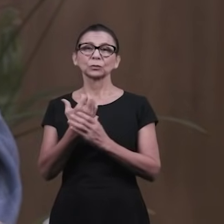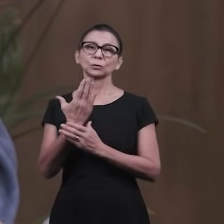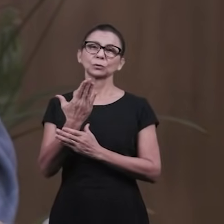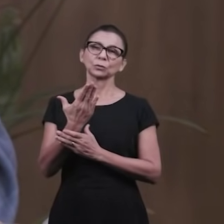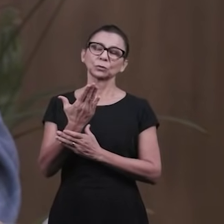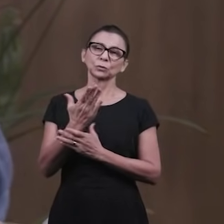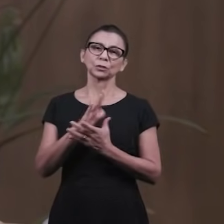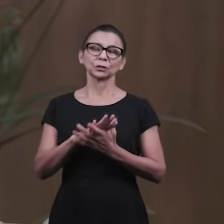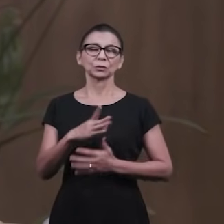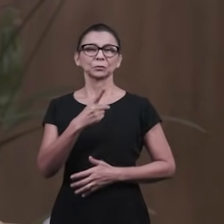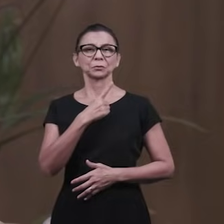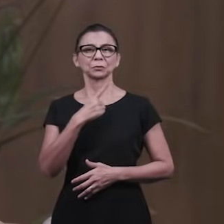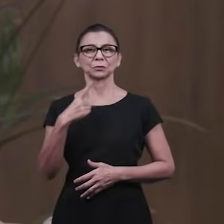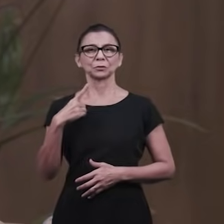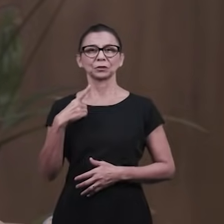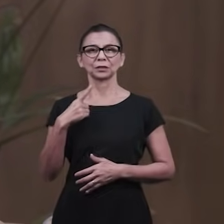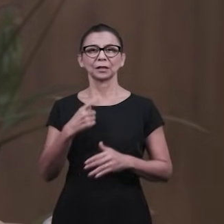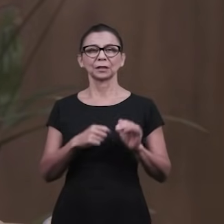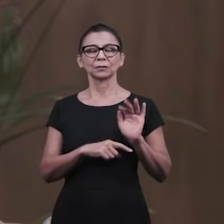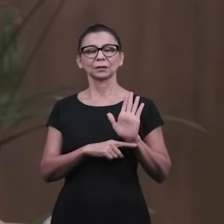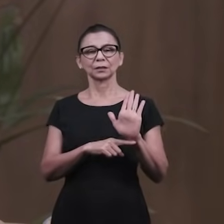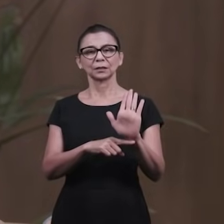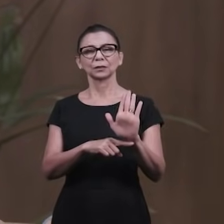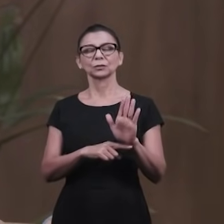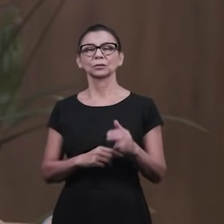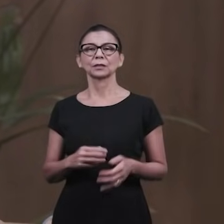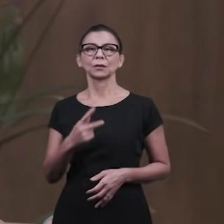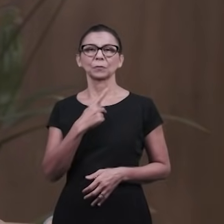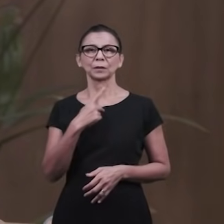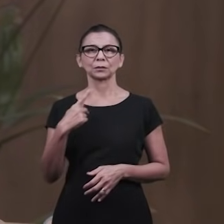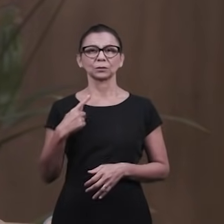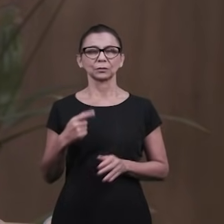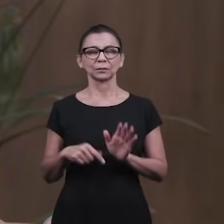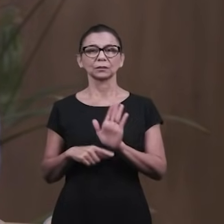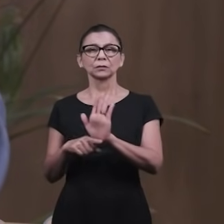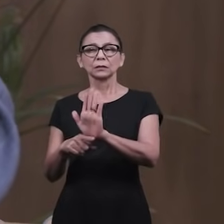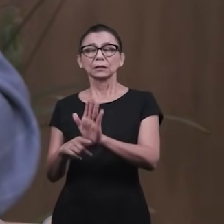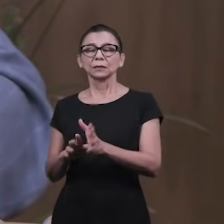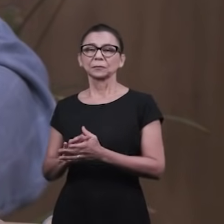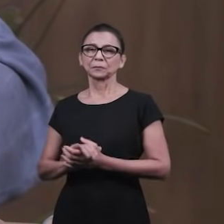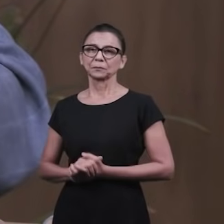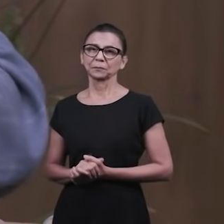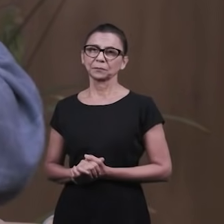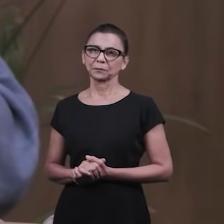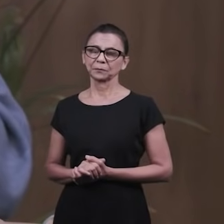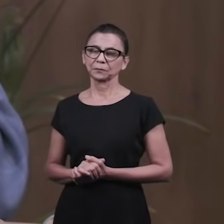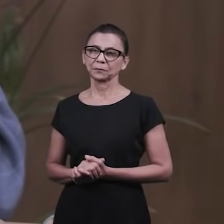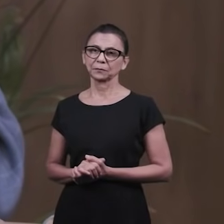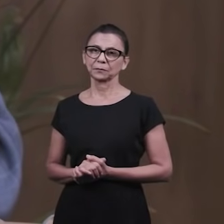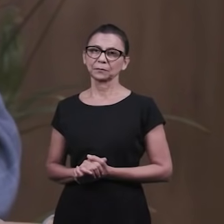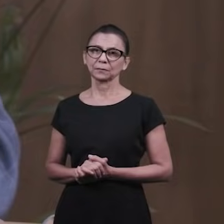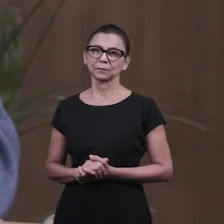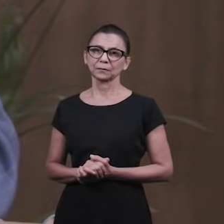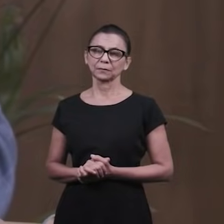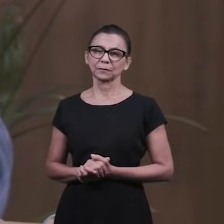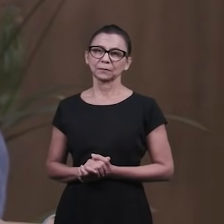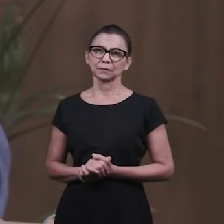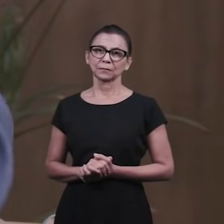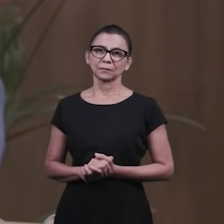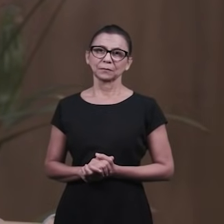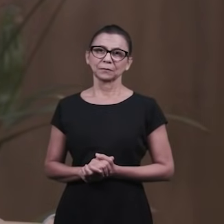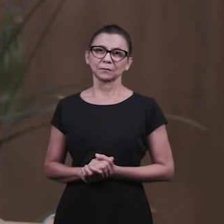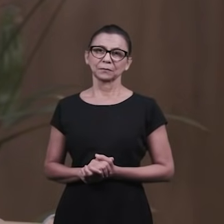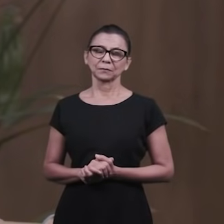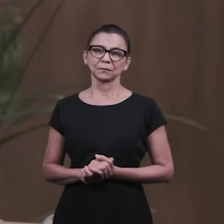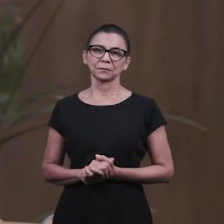a figura do diácono, que era aquele que ia auxiliar o pastor. Aí diz assim, quanto a nós, então